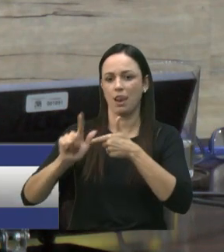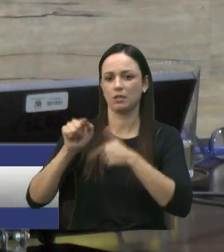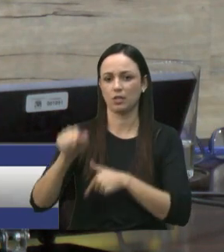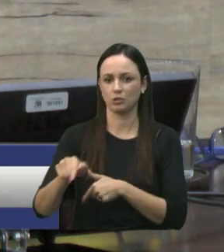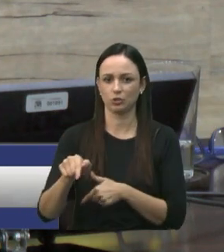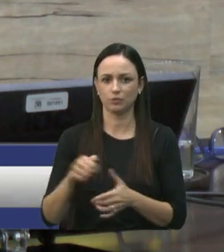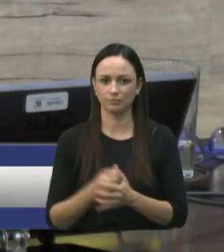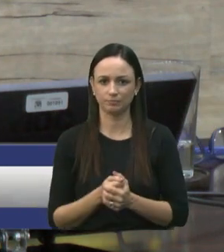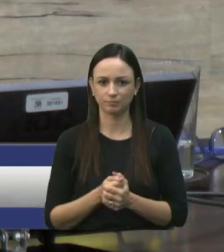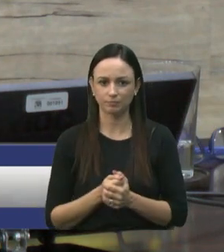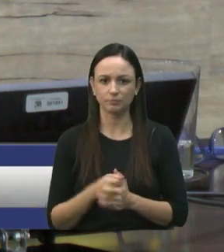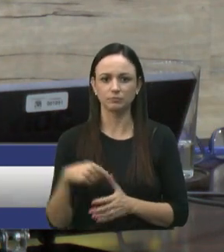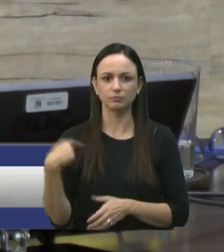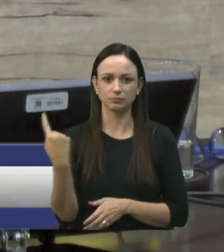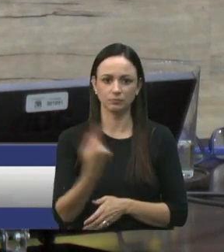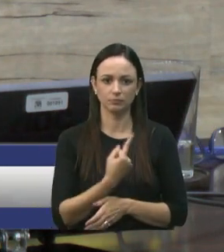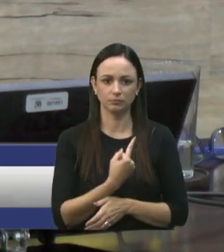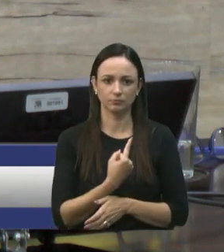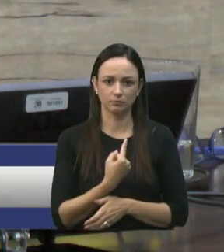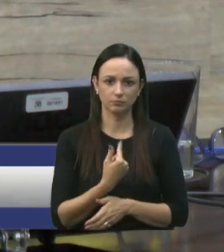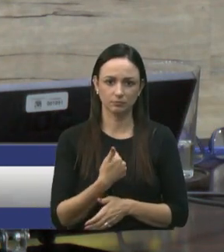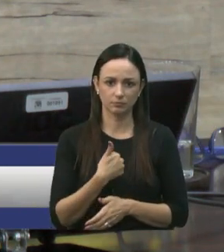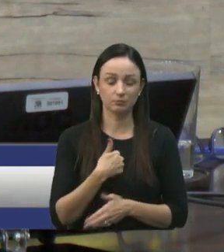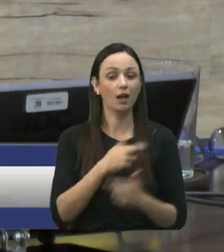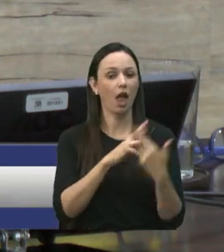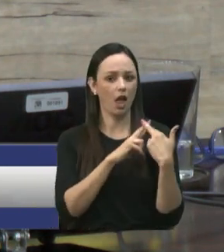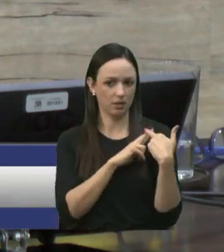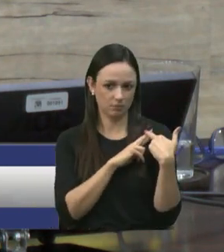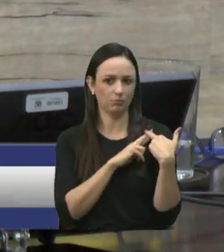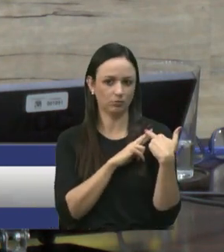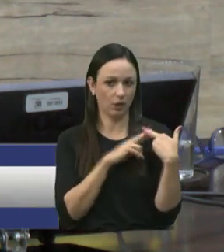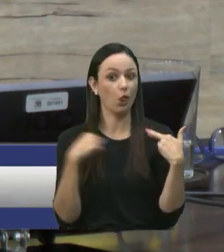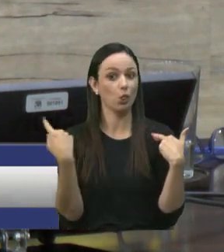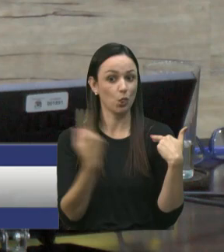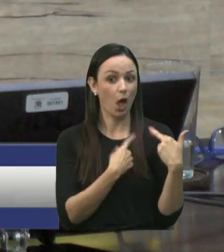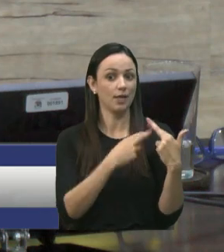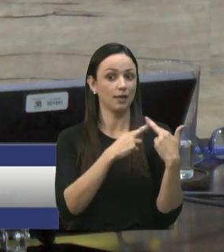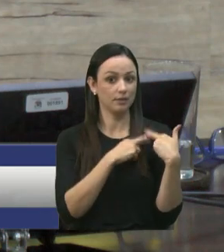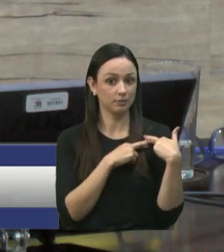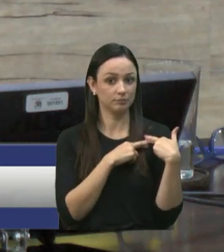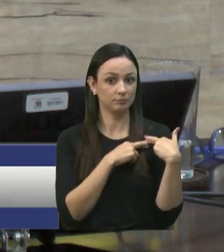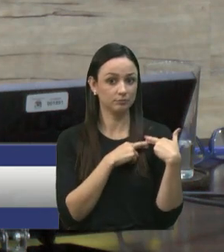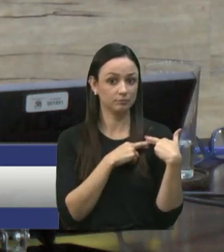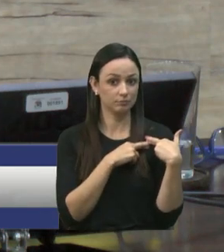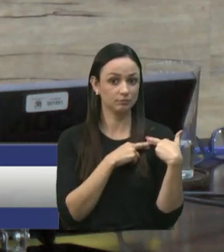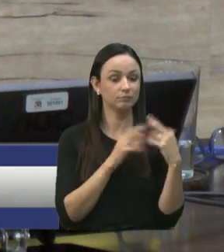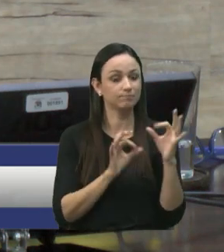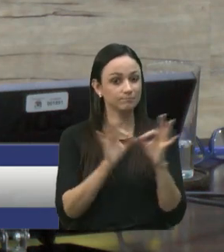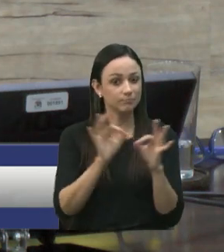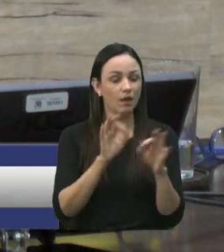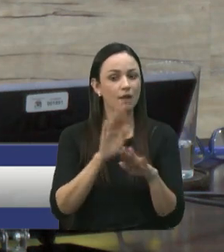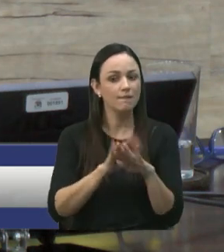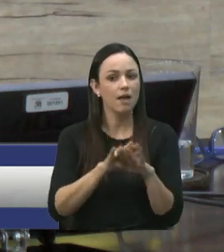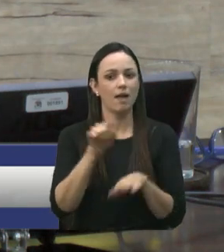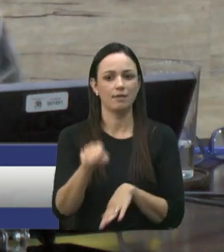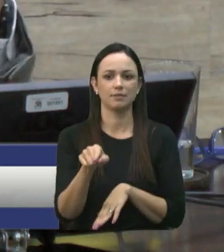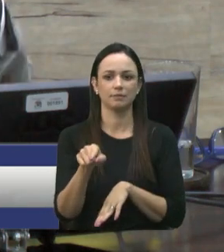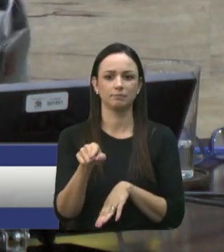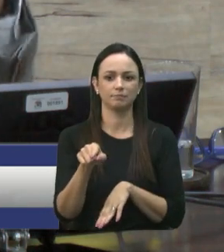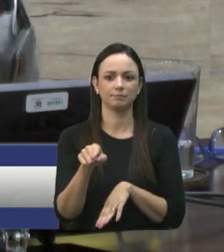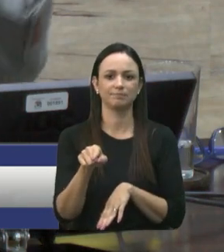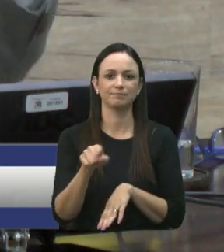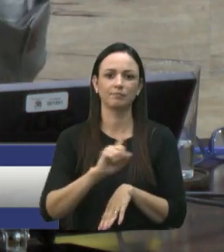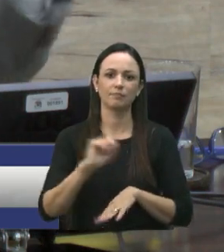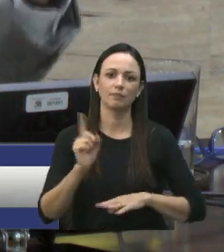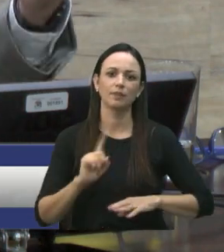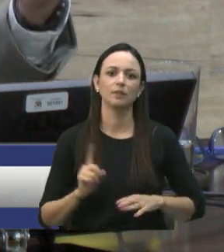isso. Então, assim, nós estamos responsáveis, somos os responsáveis para estar promovendo isso. Então, talvez não